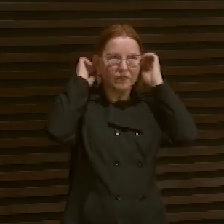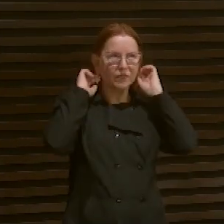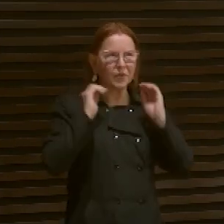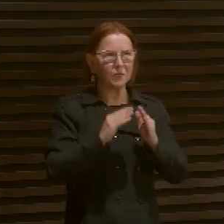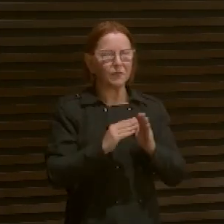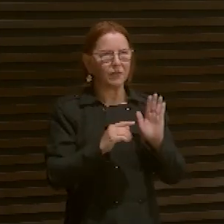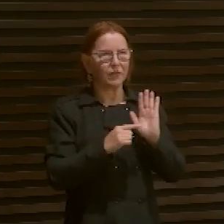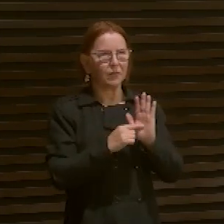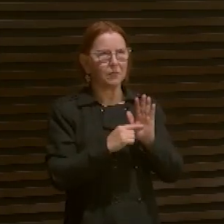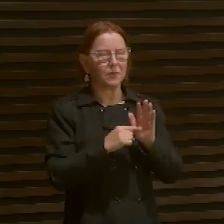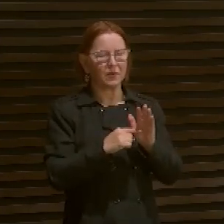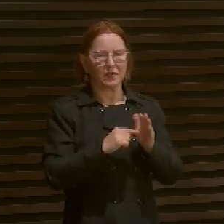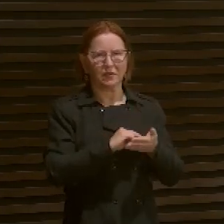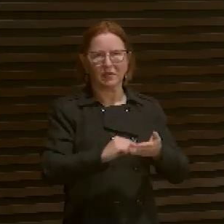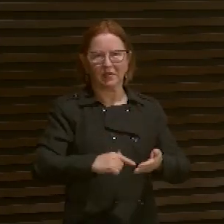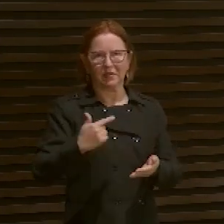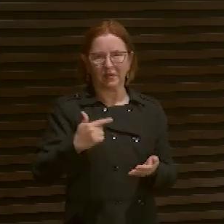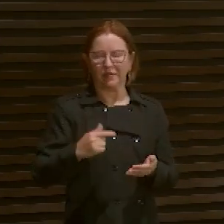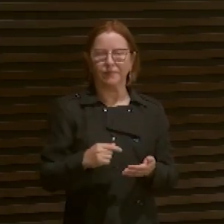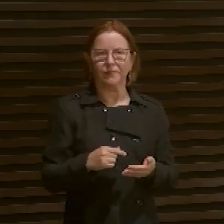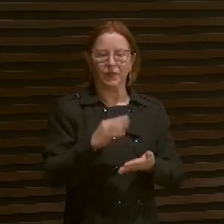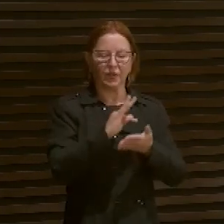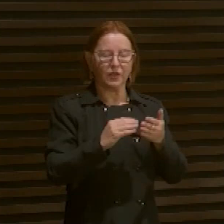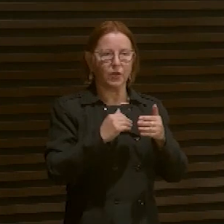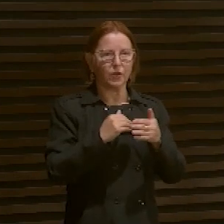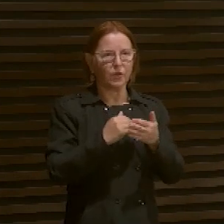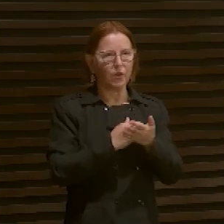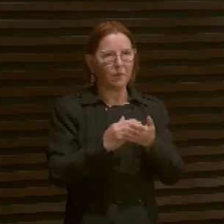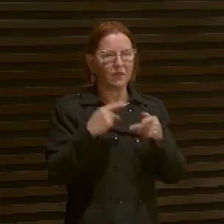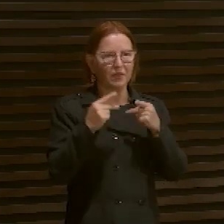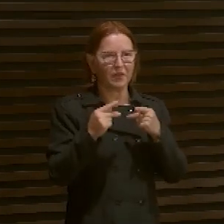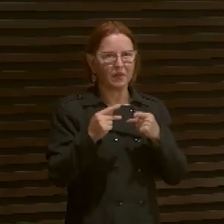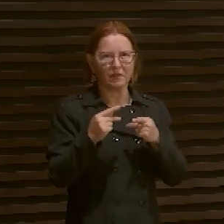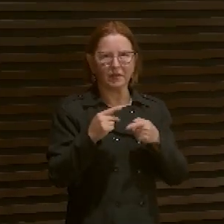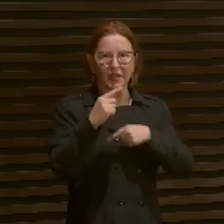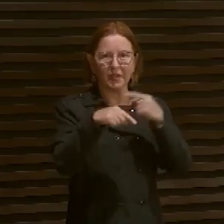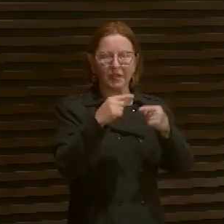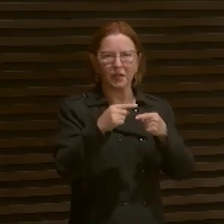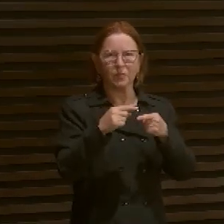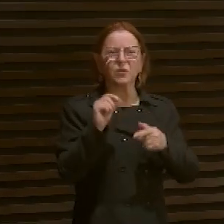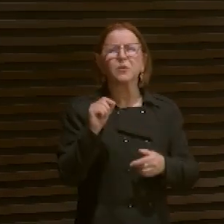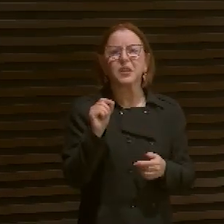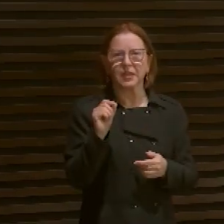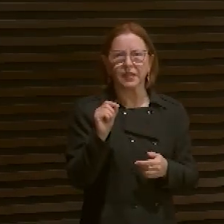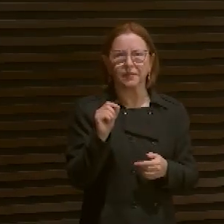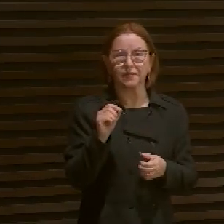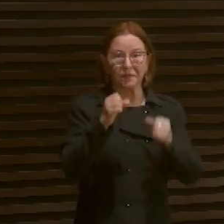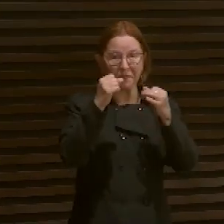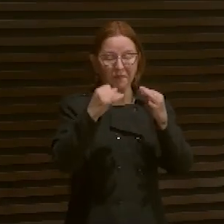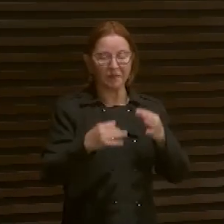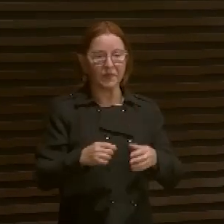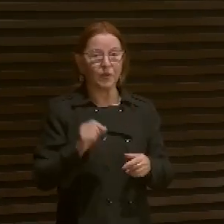gentileza? O texto começa dizendo assim, logo a seguir ao quê? Eu vou dizer para vocês o